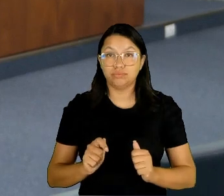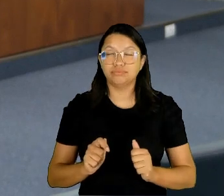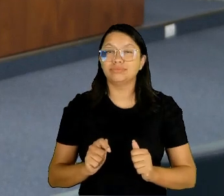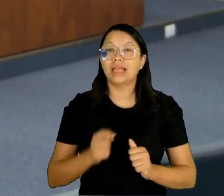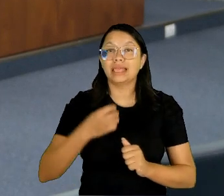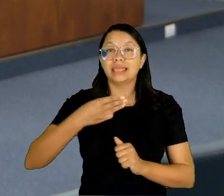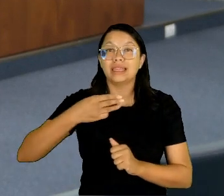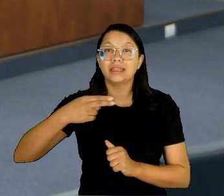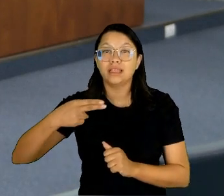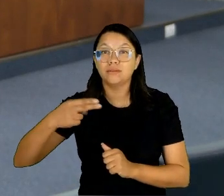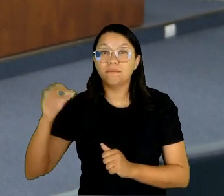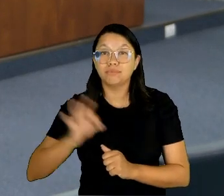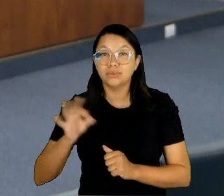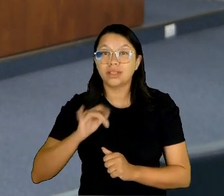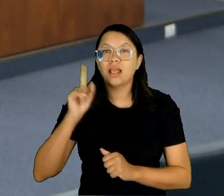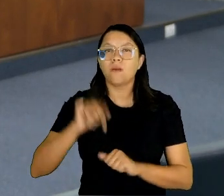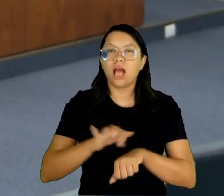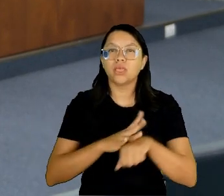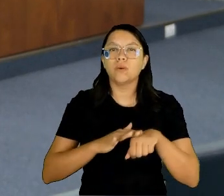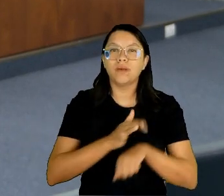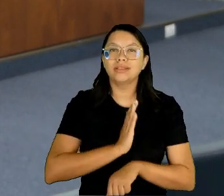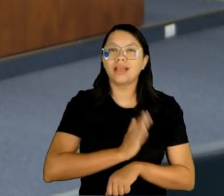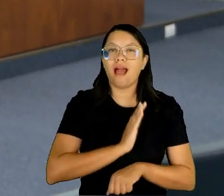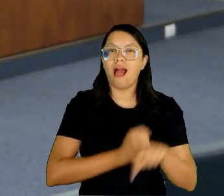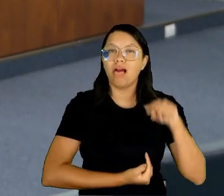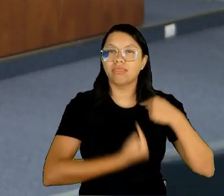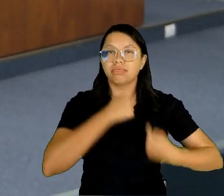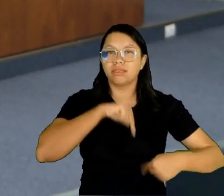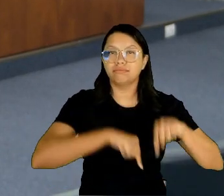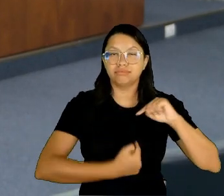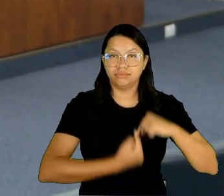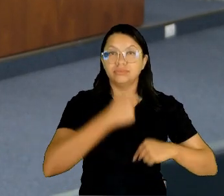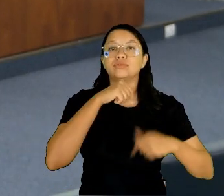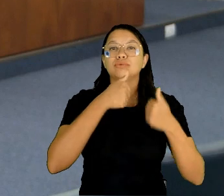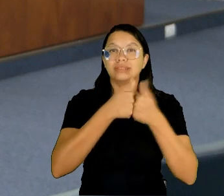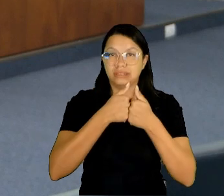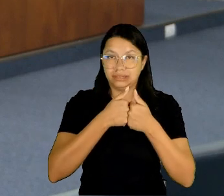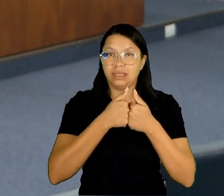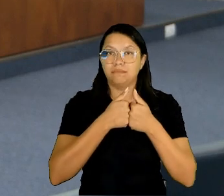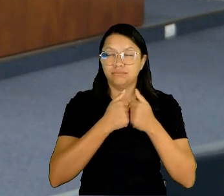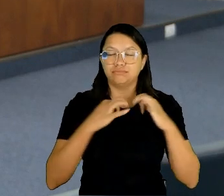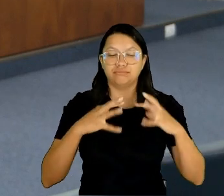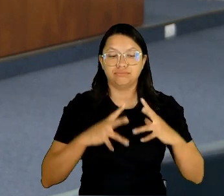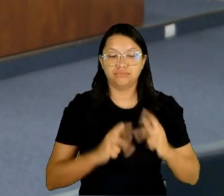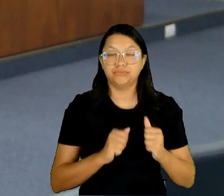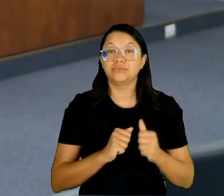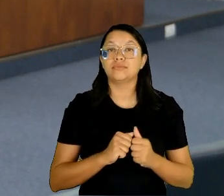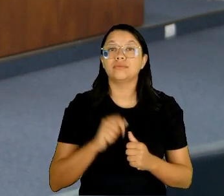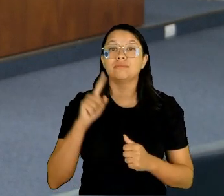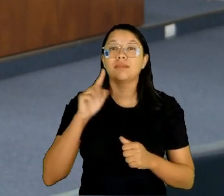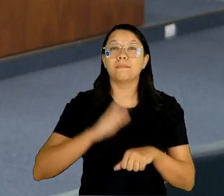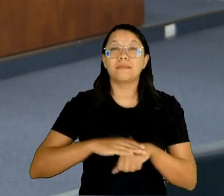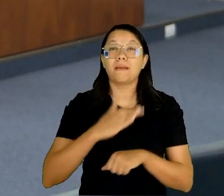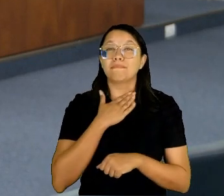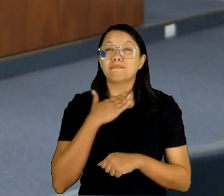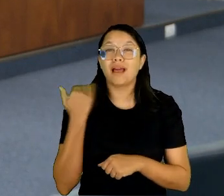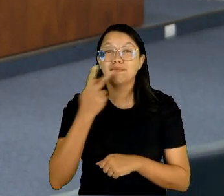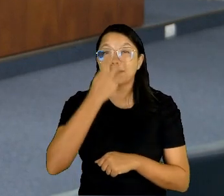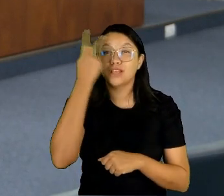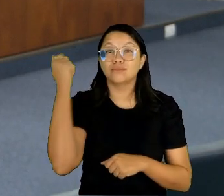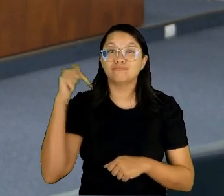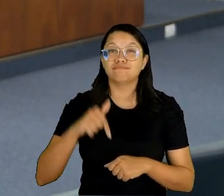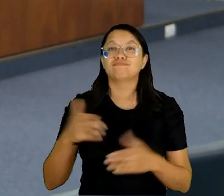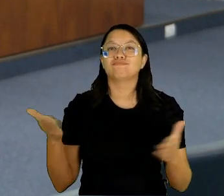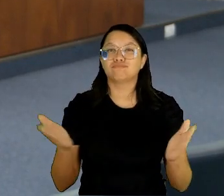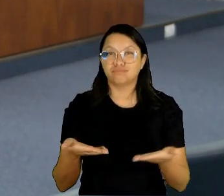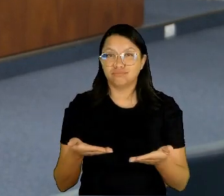geral, 32% é por doença cardiovascular. Então, as doenças do sistema cardiocirculatório são as doenças que mais matam